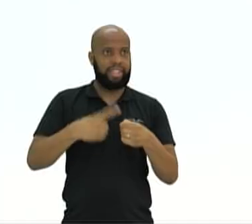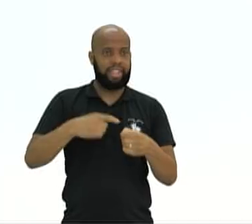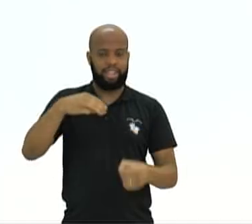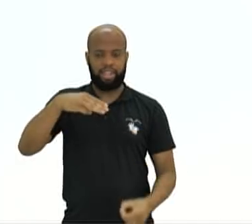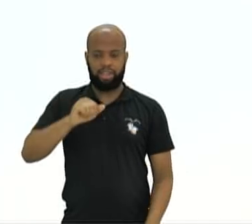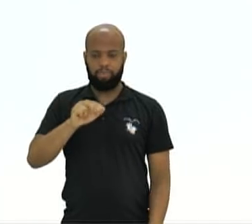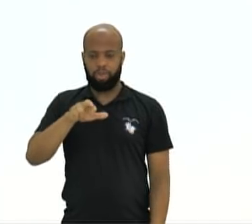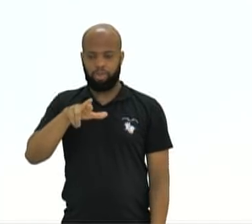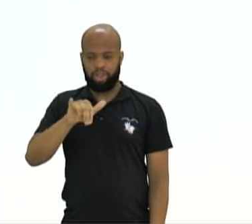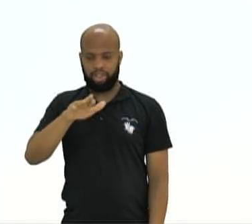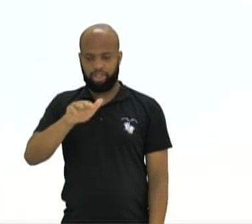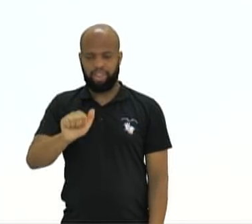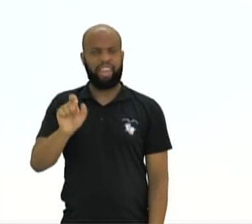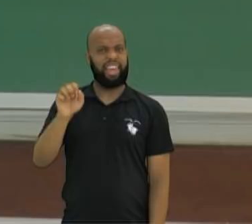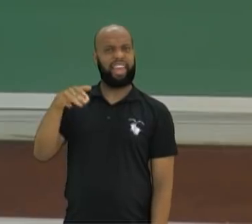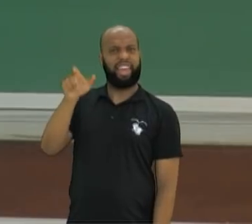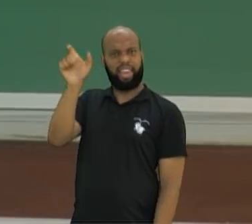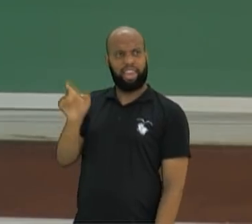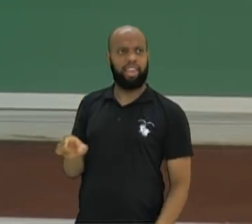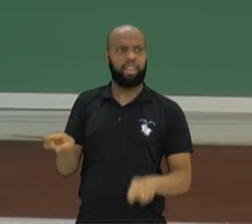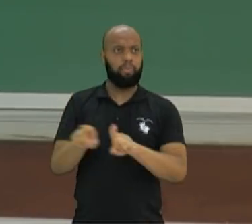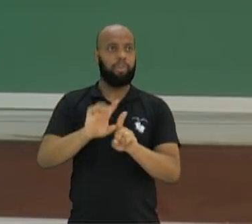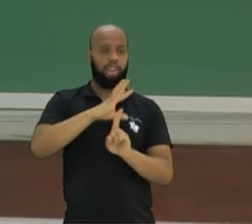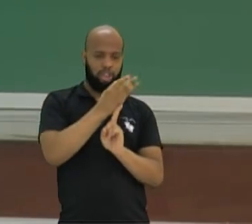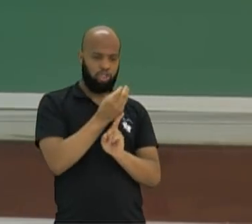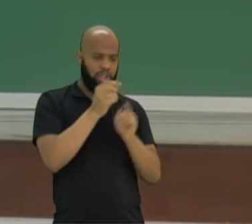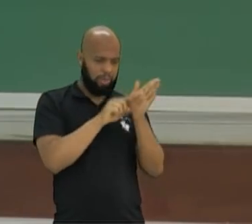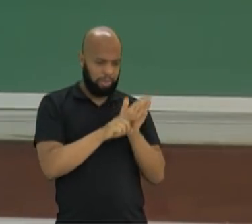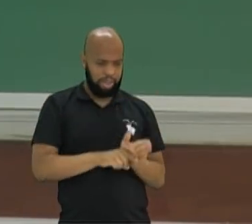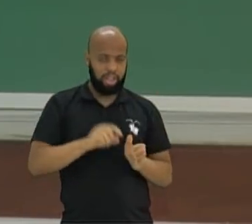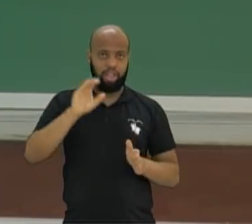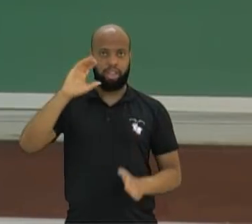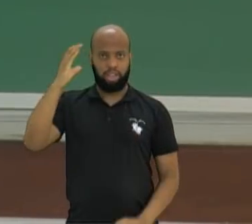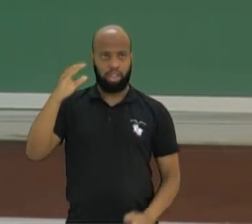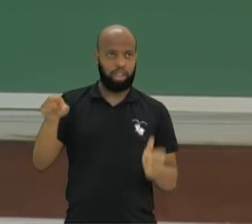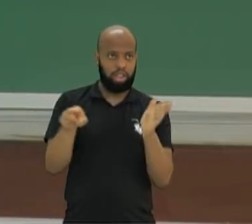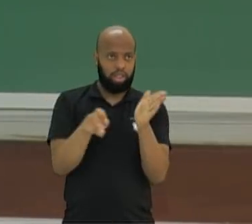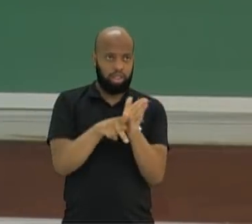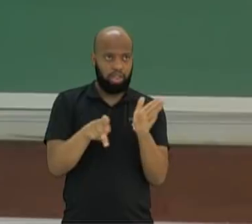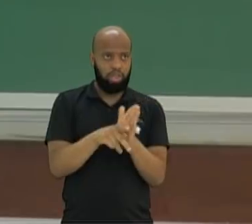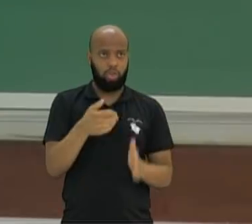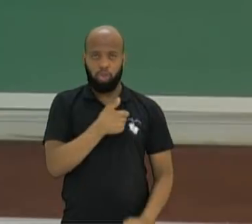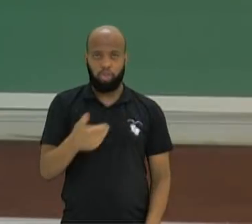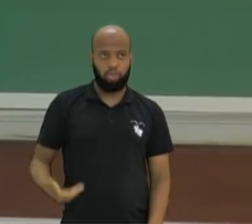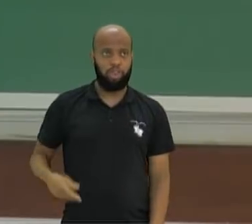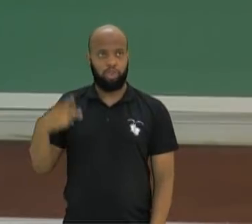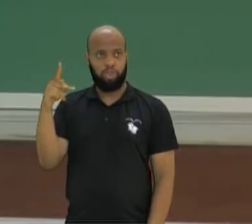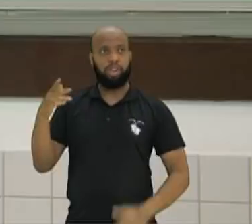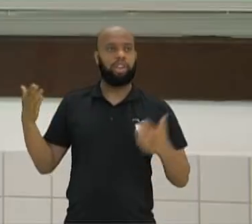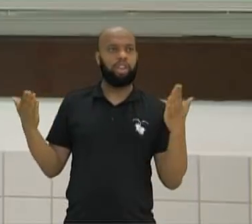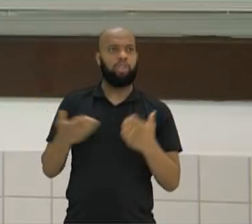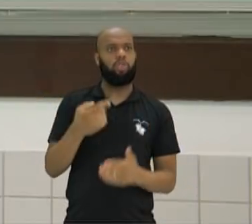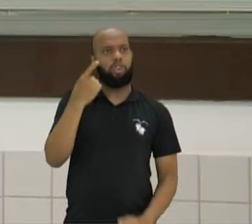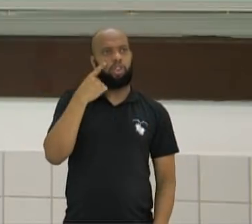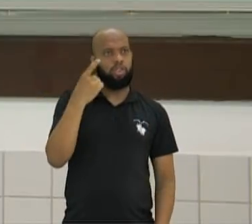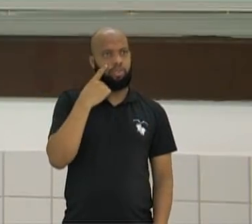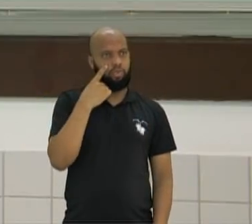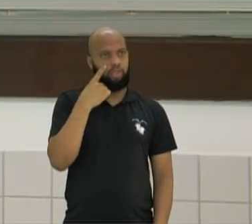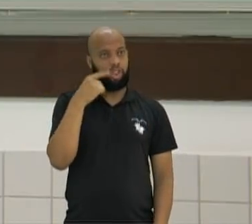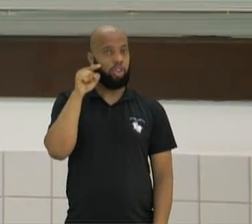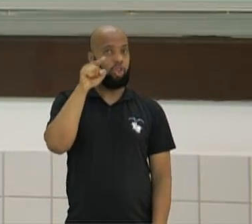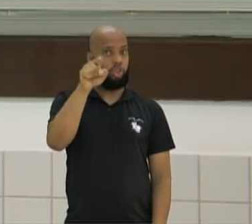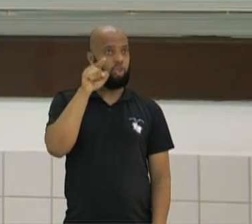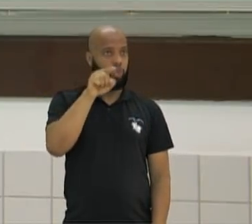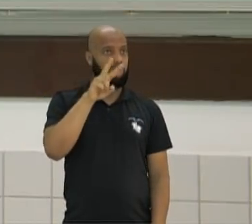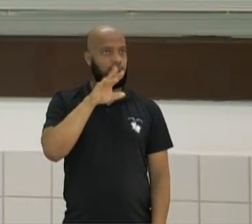tal Maurício de Nassau? Artistas e cientistas no governo de Nassau. A gente sempre começa a nossa aula fazendo a problemática, né? Agora, vocês são os